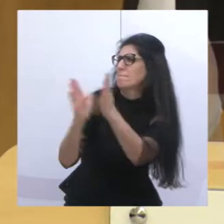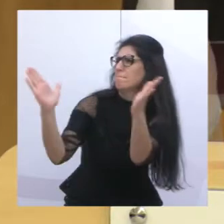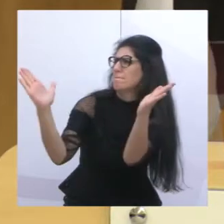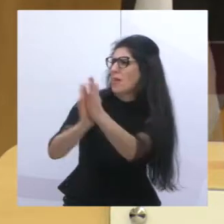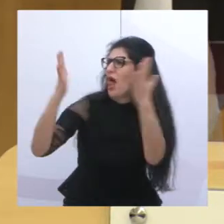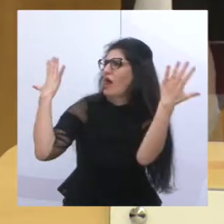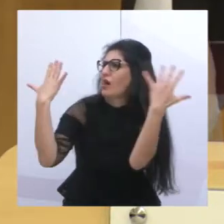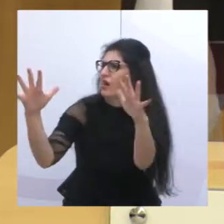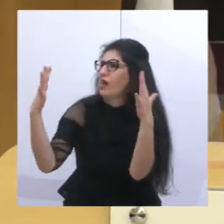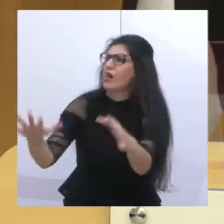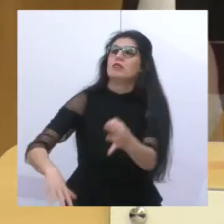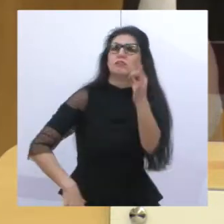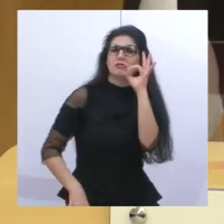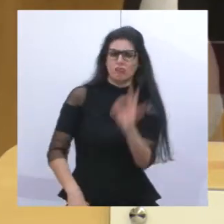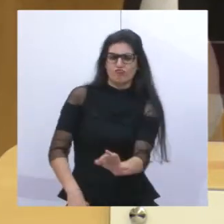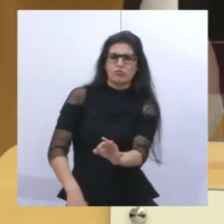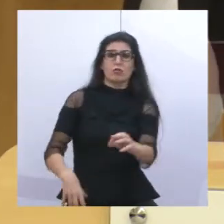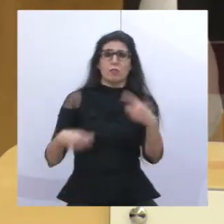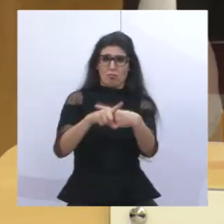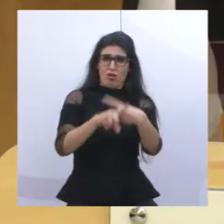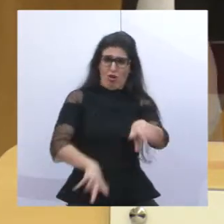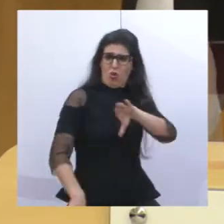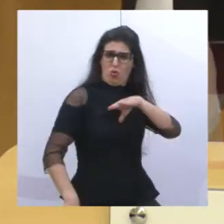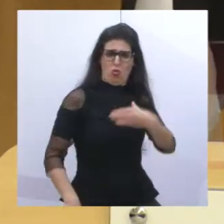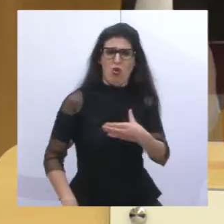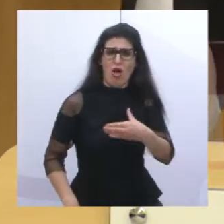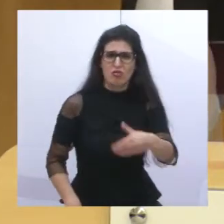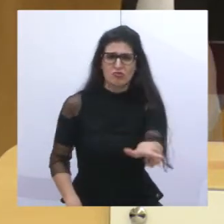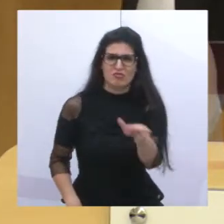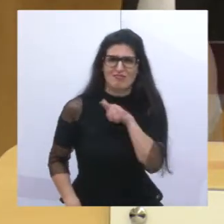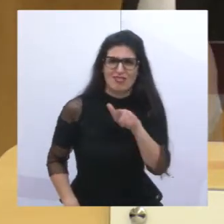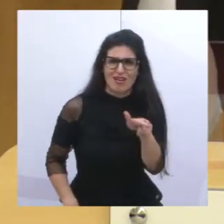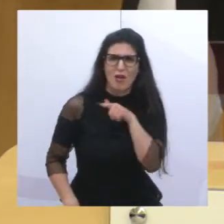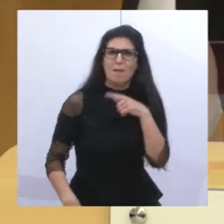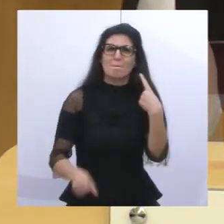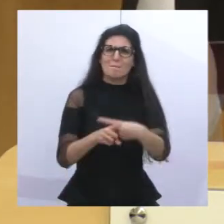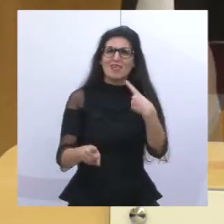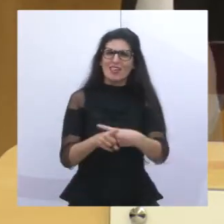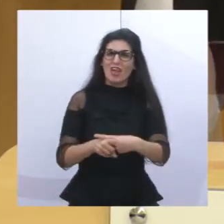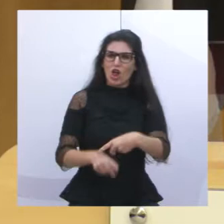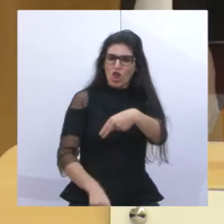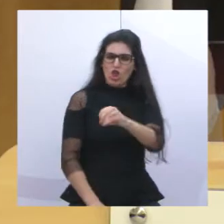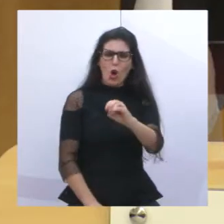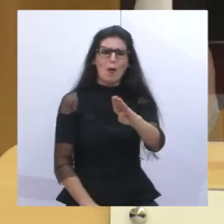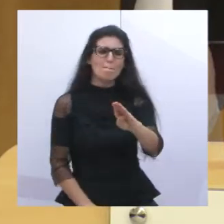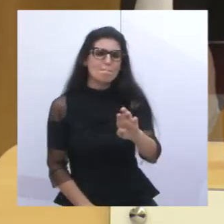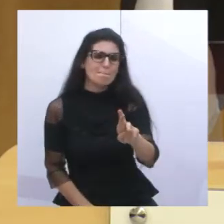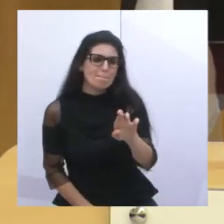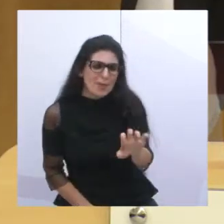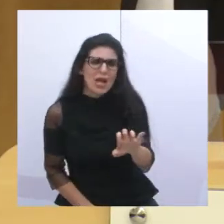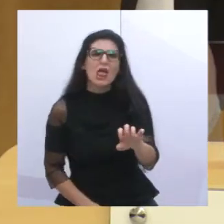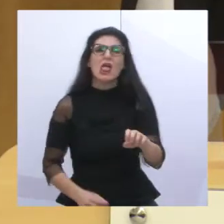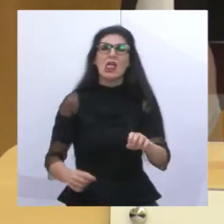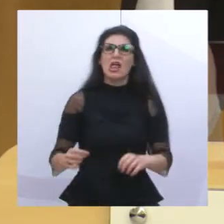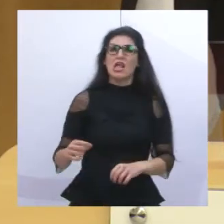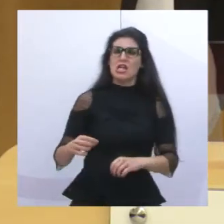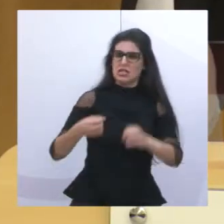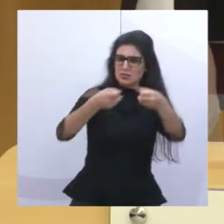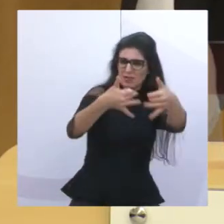esse tema, né? E ele chama o quê? De nobre justificativa. Então ele concorda com o que você